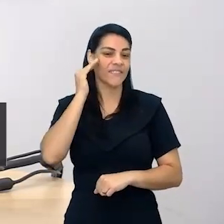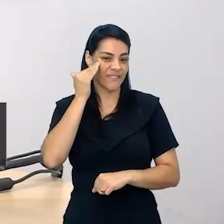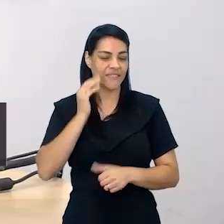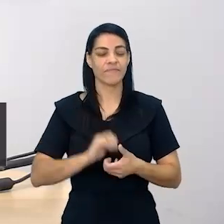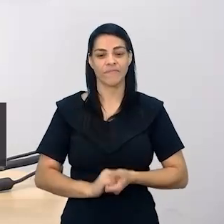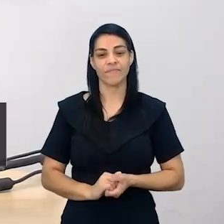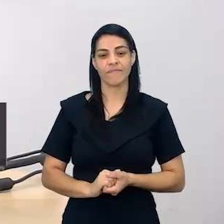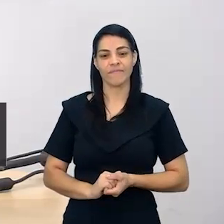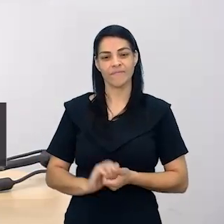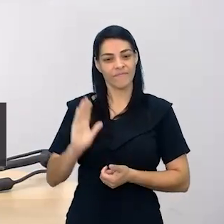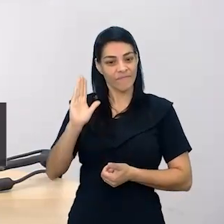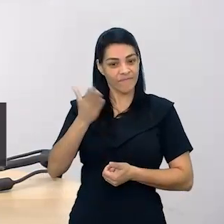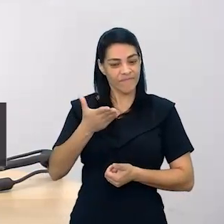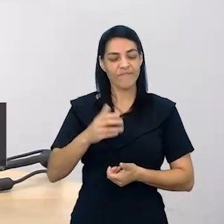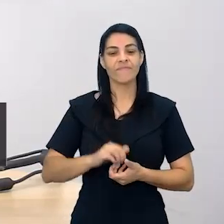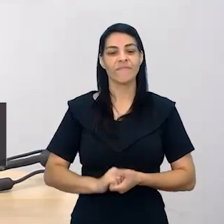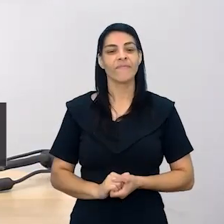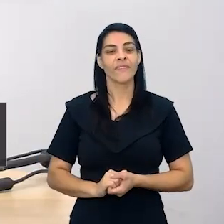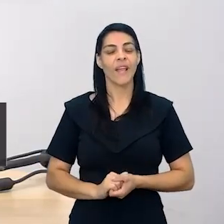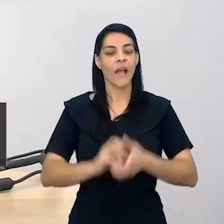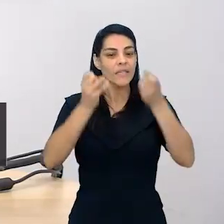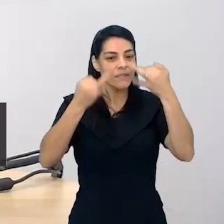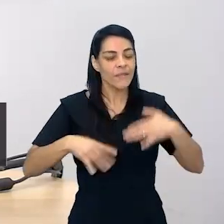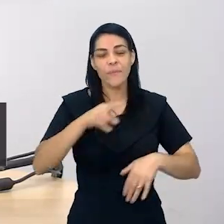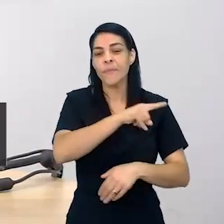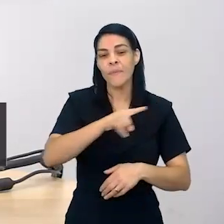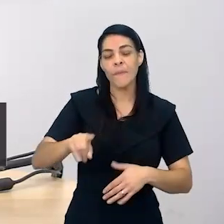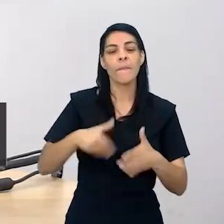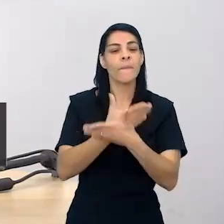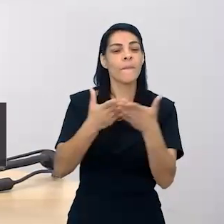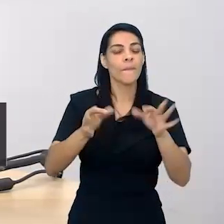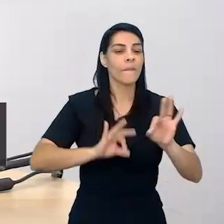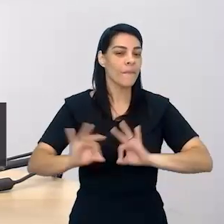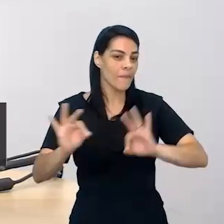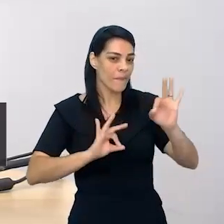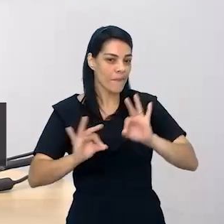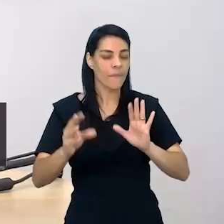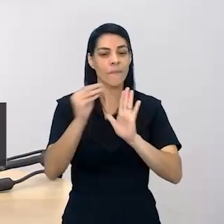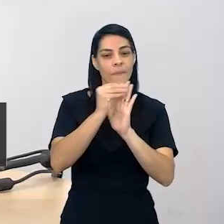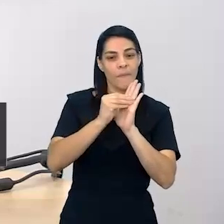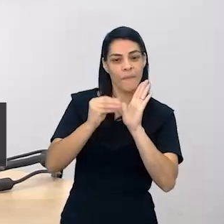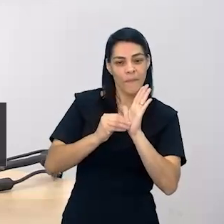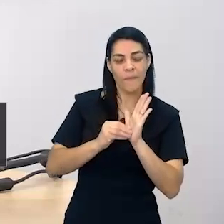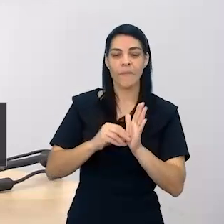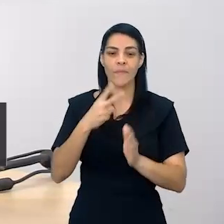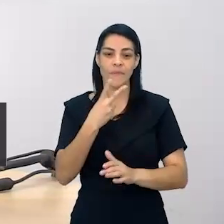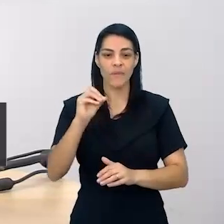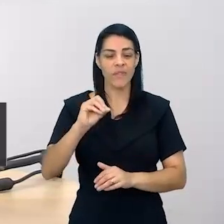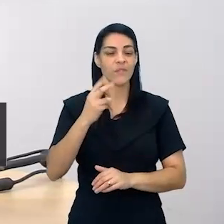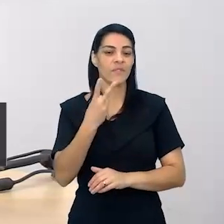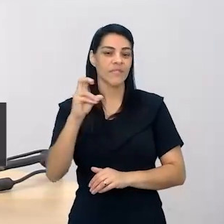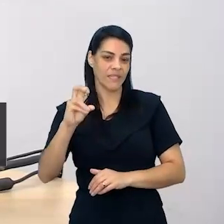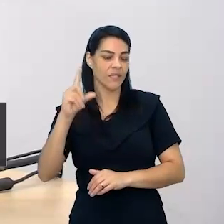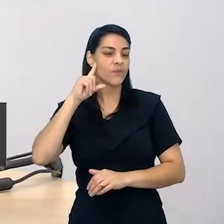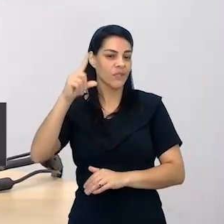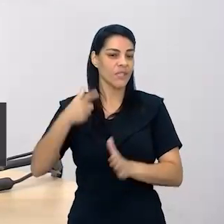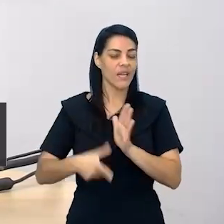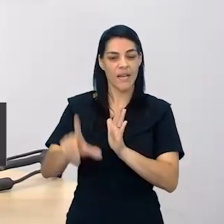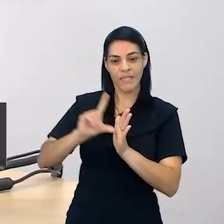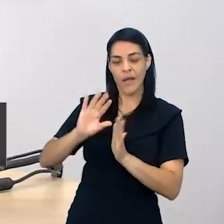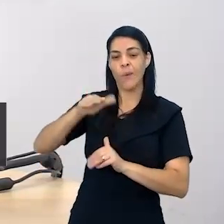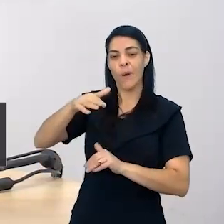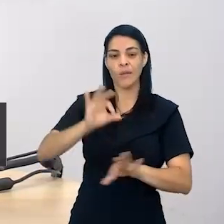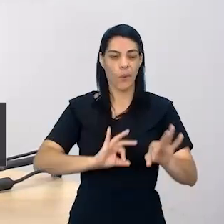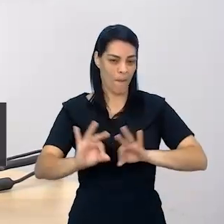como eu já disse para vocês nós preparamos a pauta com 20 25 dias de antecedência então quando eu preparei